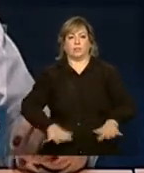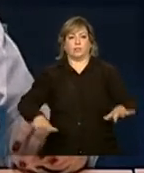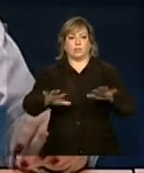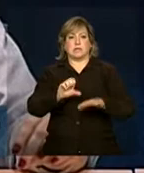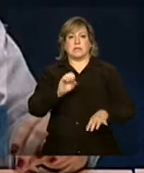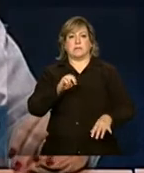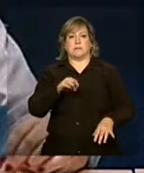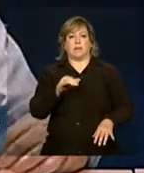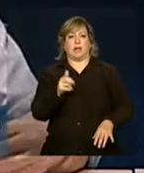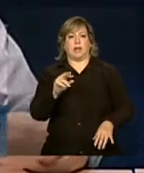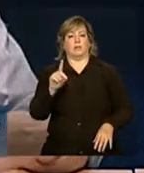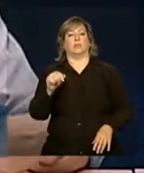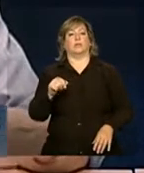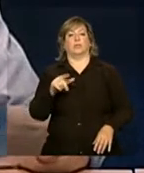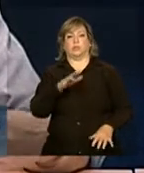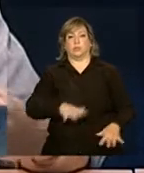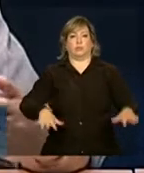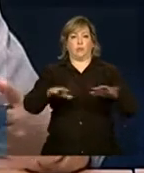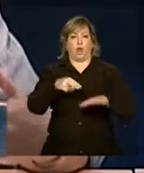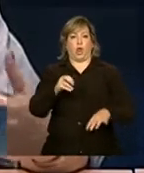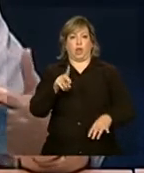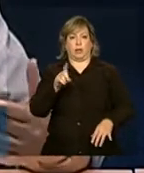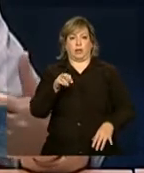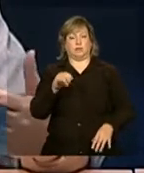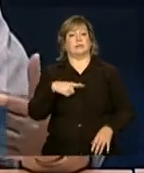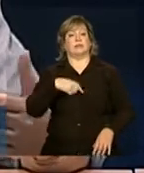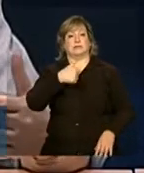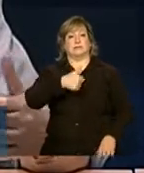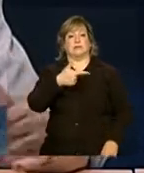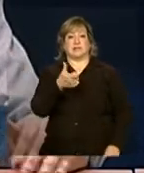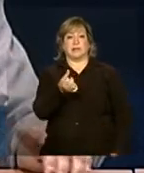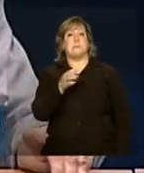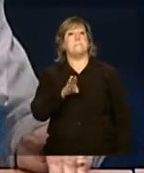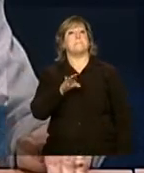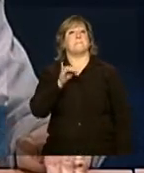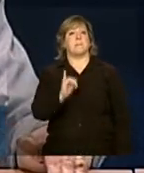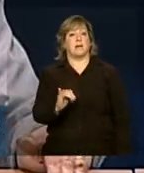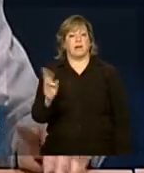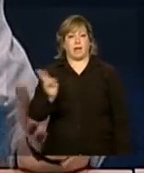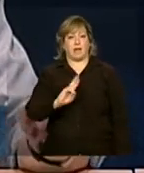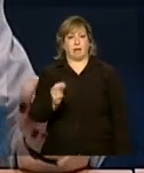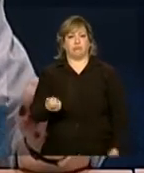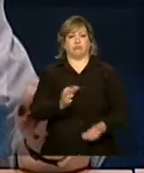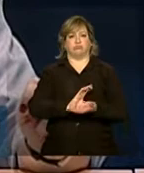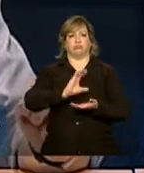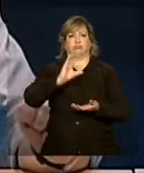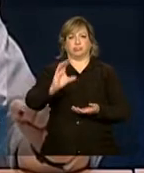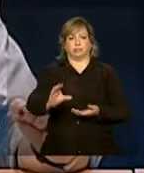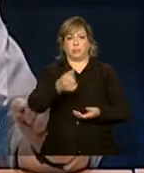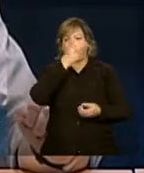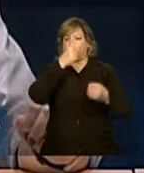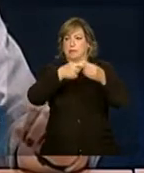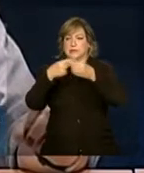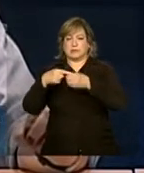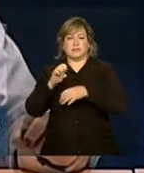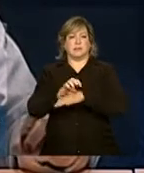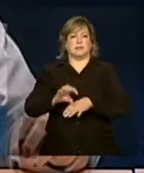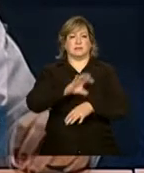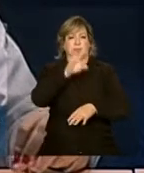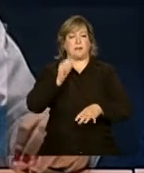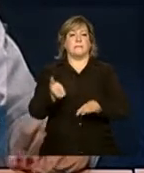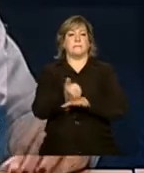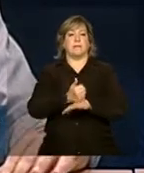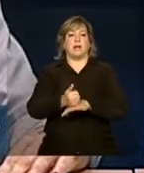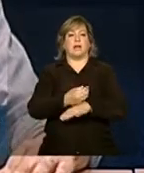semiárido nordestino Então são 126 bilhões de reais que vem sendo executados por estados e municípios para